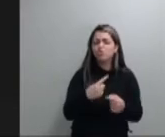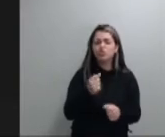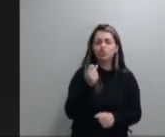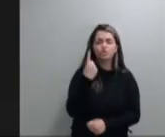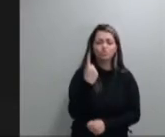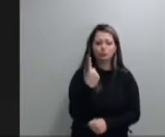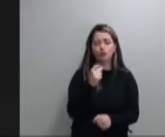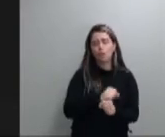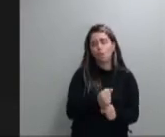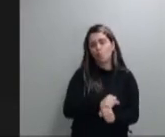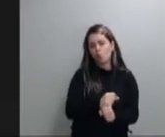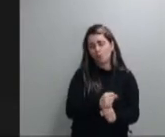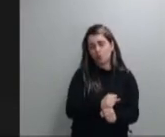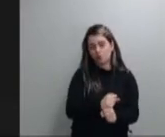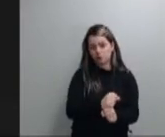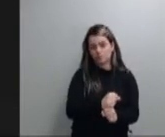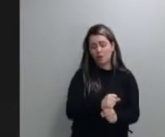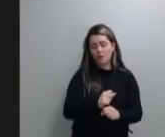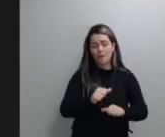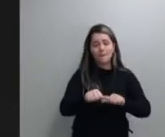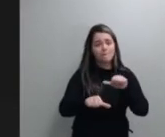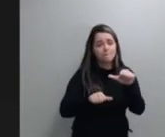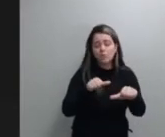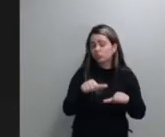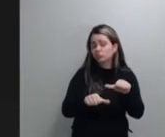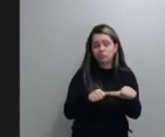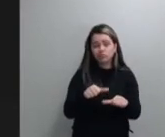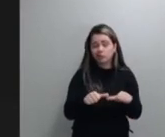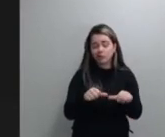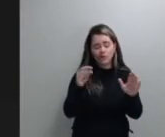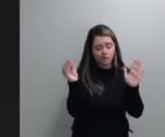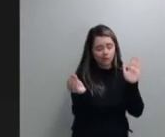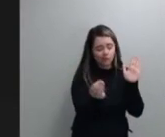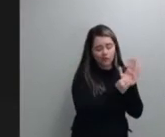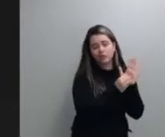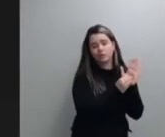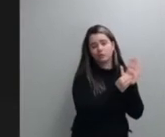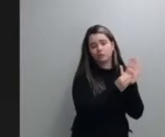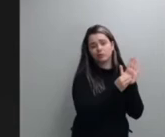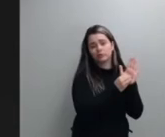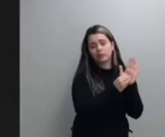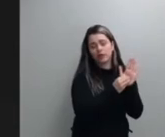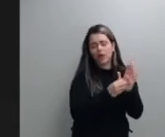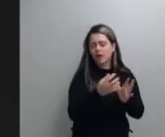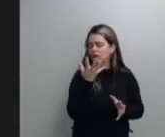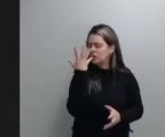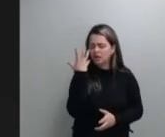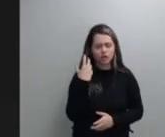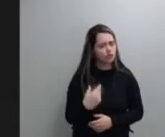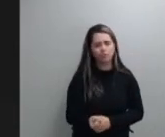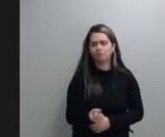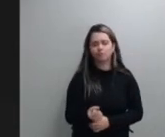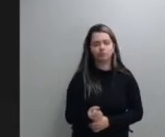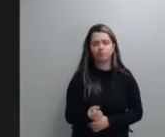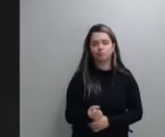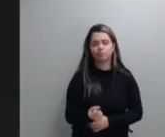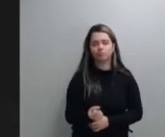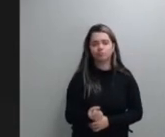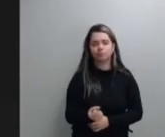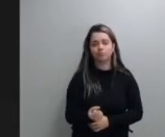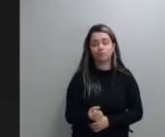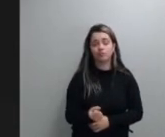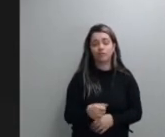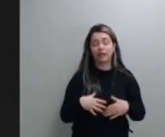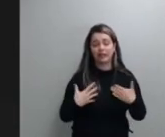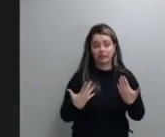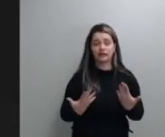alterou esse critério e fixou que não mais seriam aceitos, seriam computados os títulos obtidos até a data da